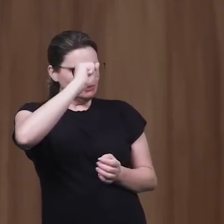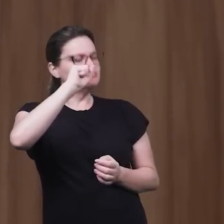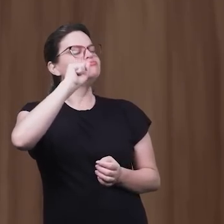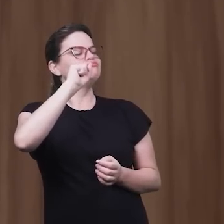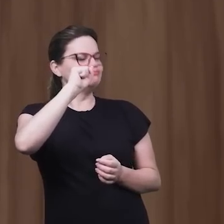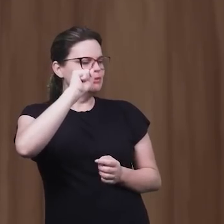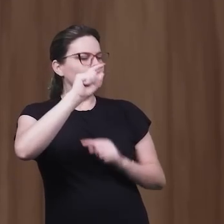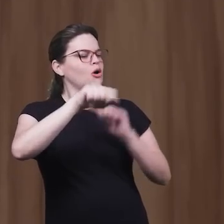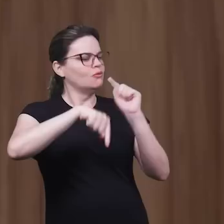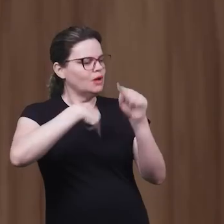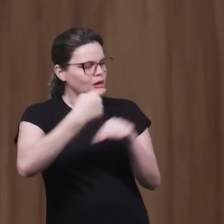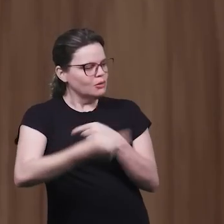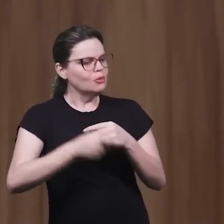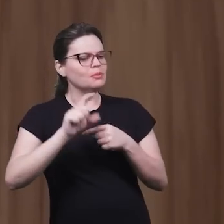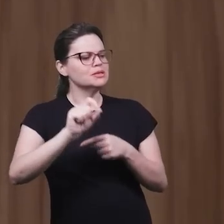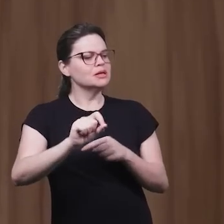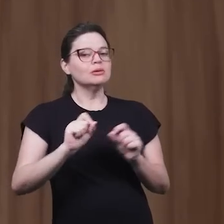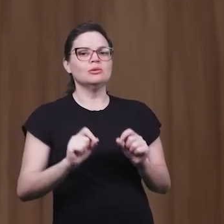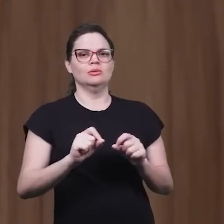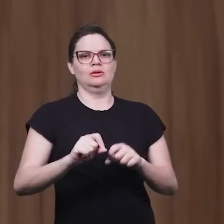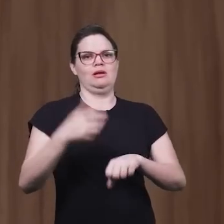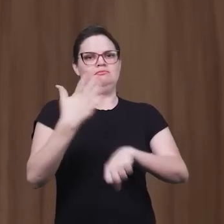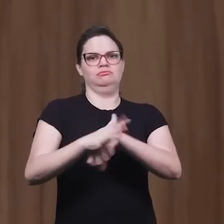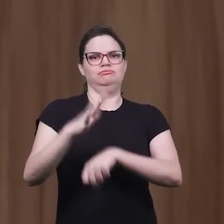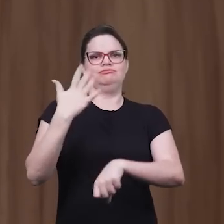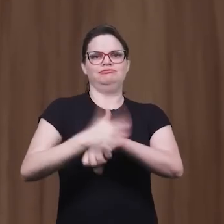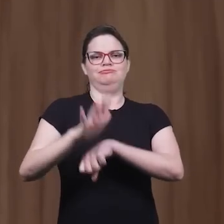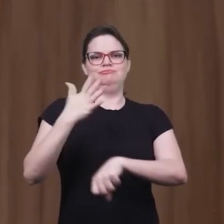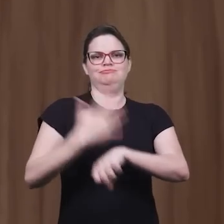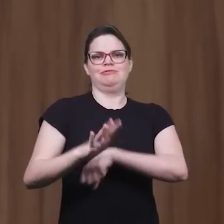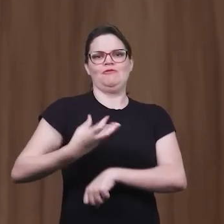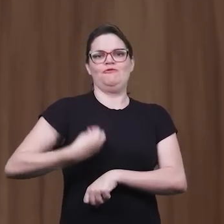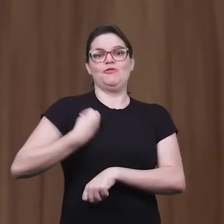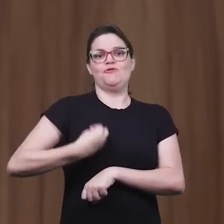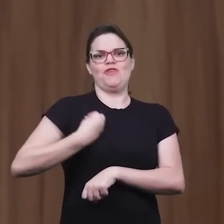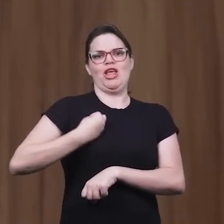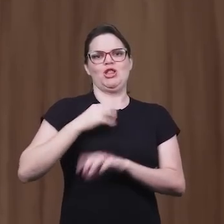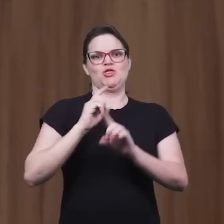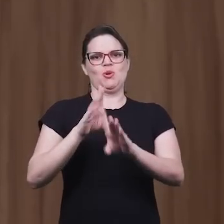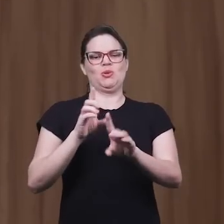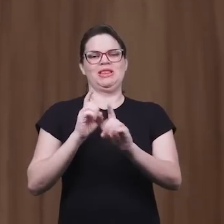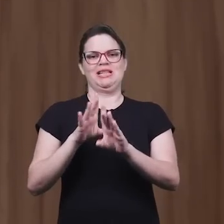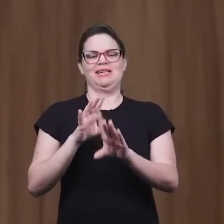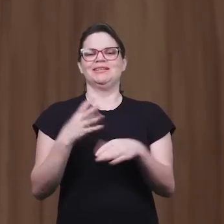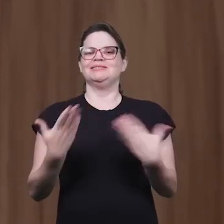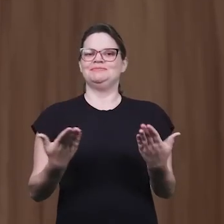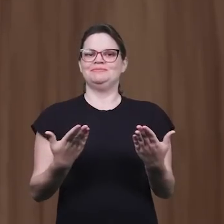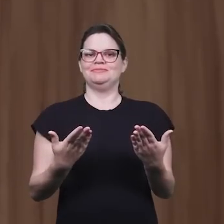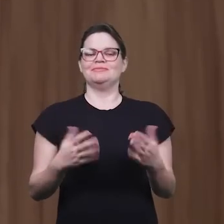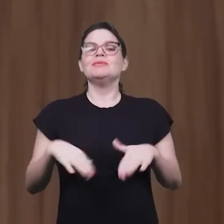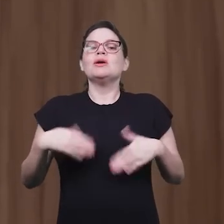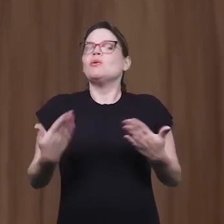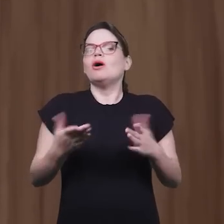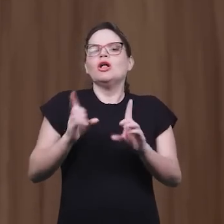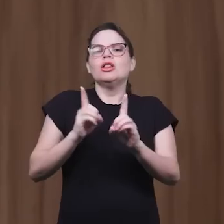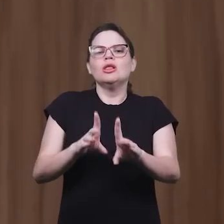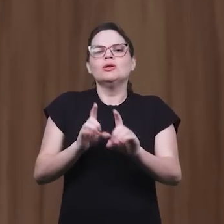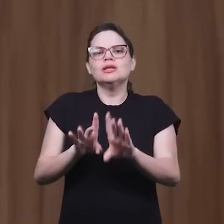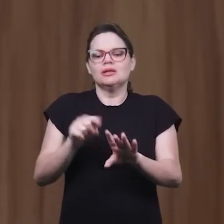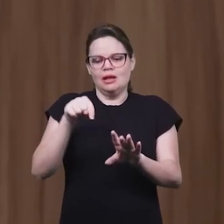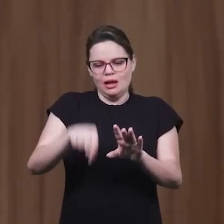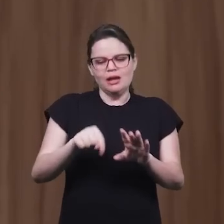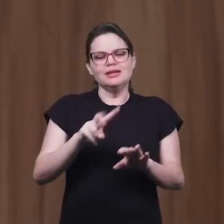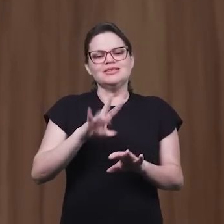Jerônimo colocou. Da forma mais dura. Da forma mais dura. Eles começam a viver agora qual doutrina? Da morte e